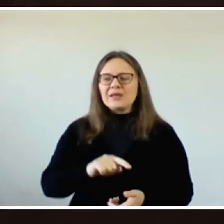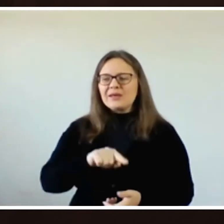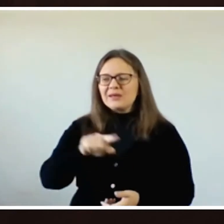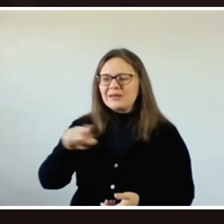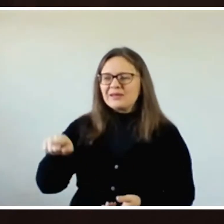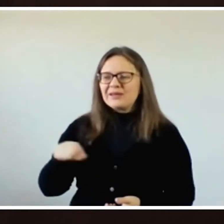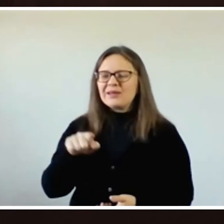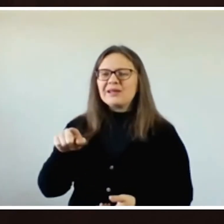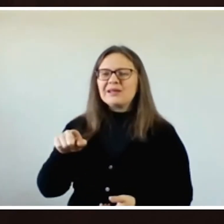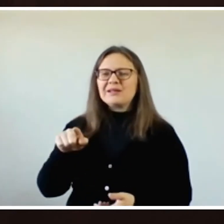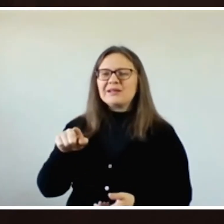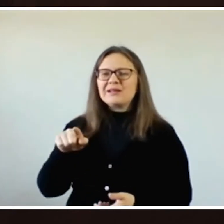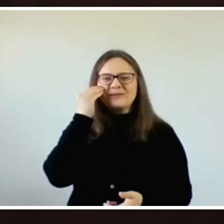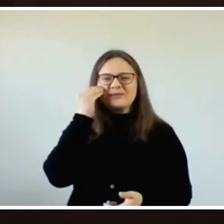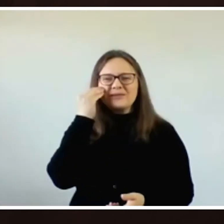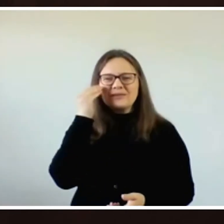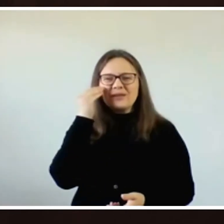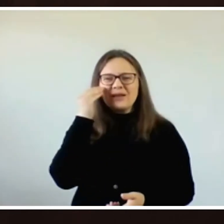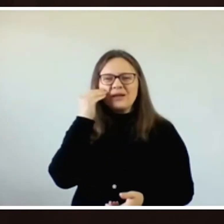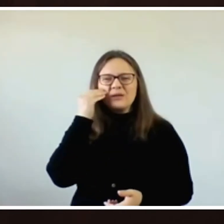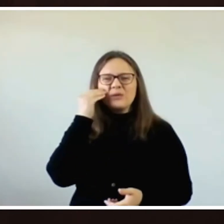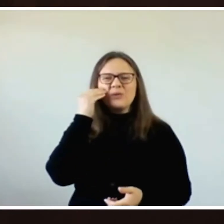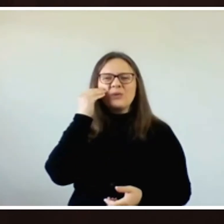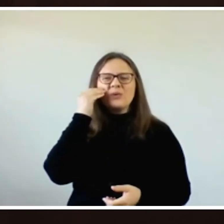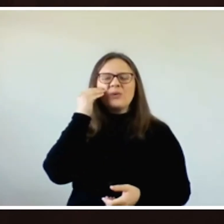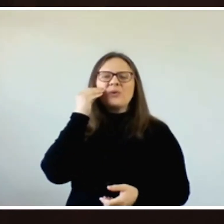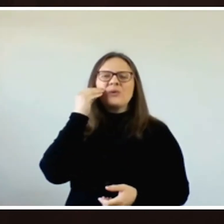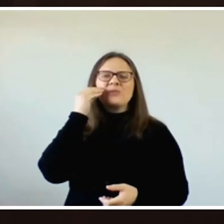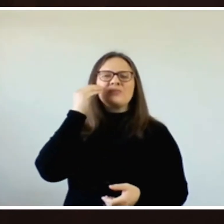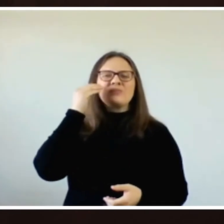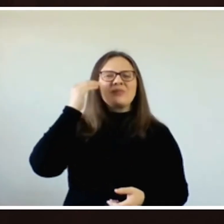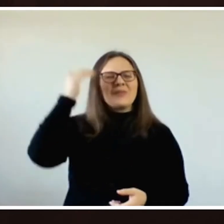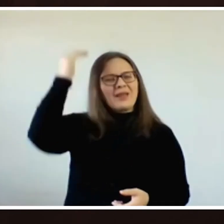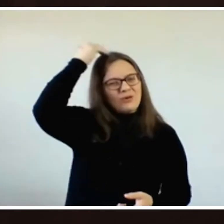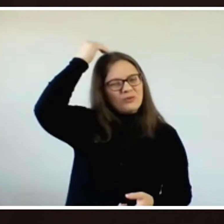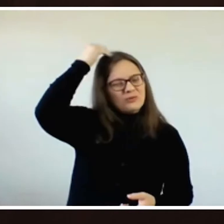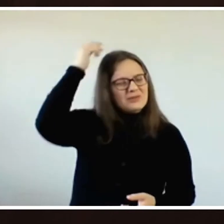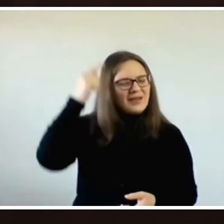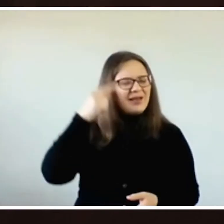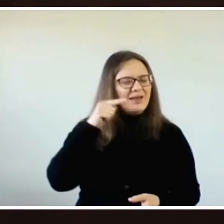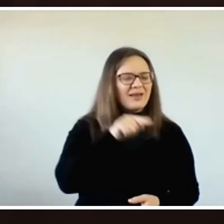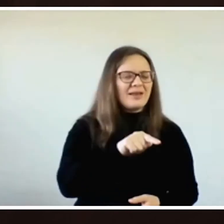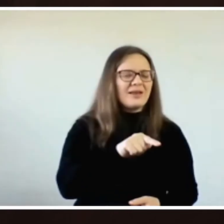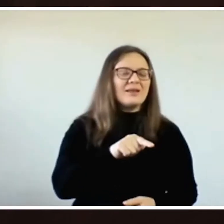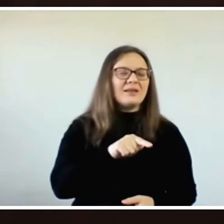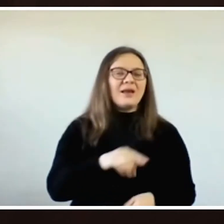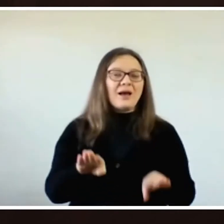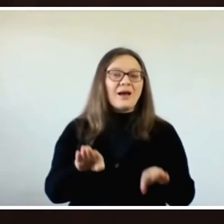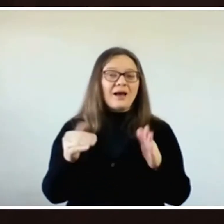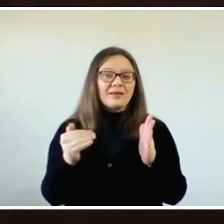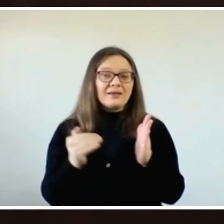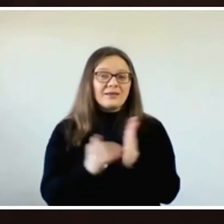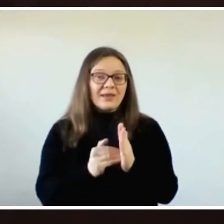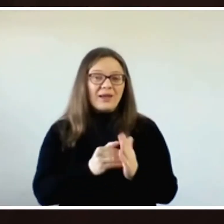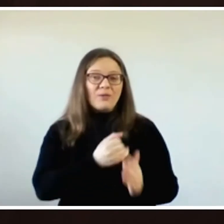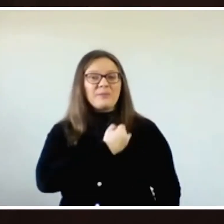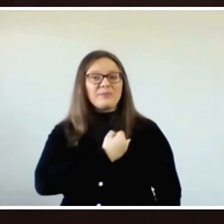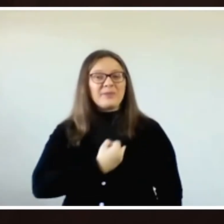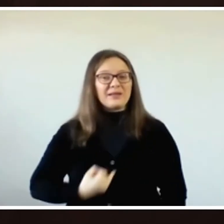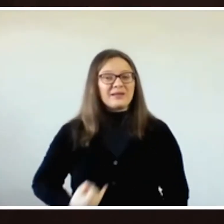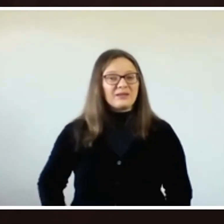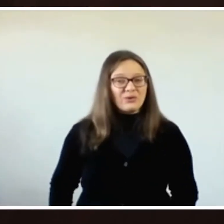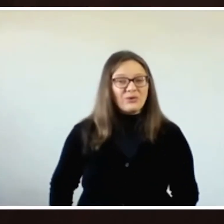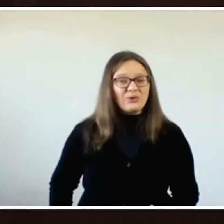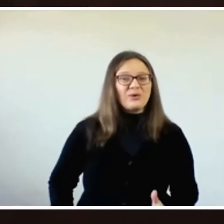contra Atanásio, e até que o imperador finalmente conseguiu baniu